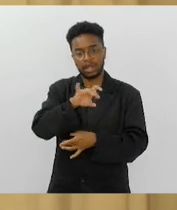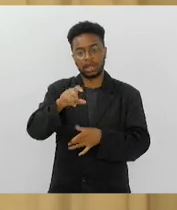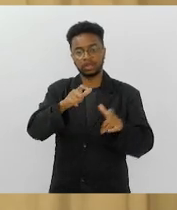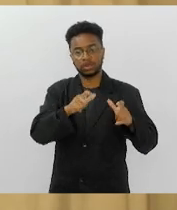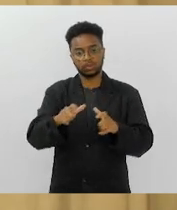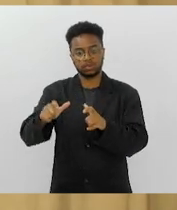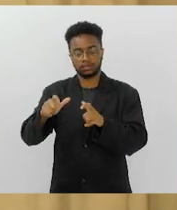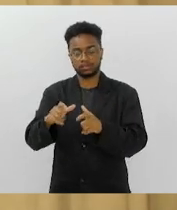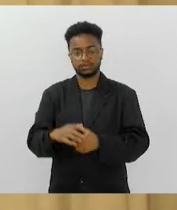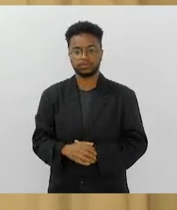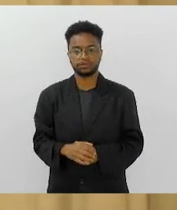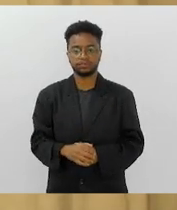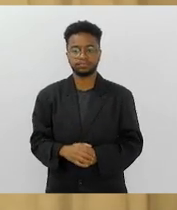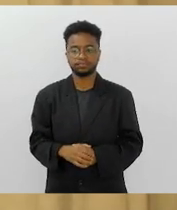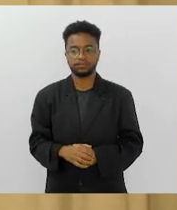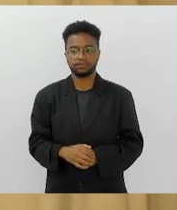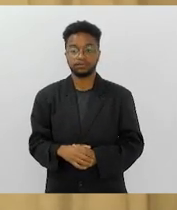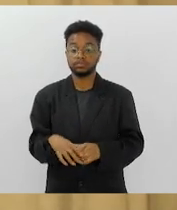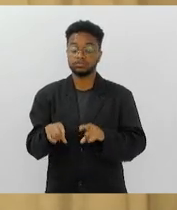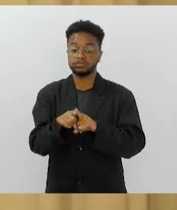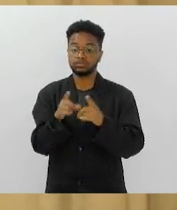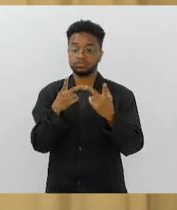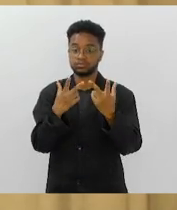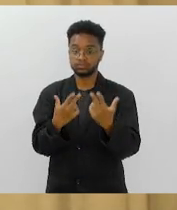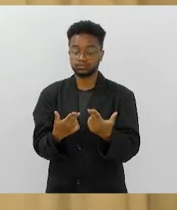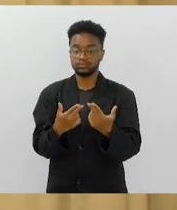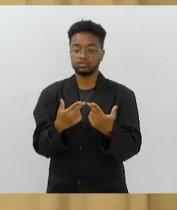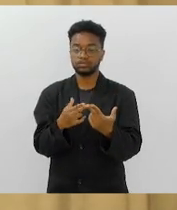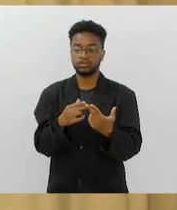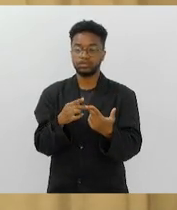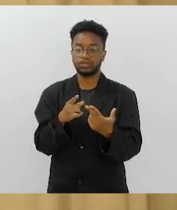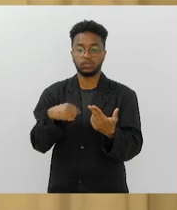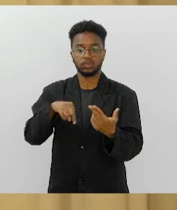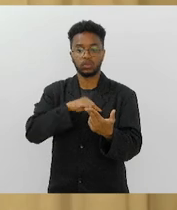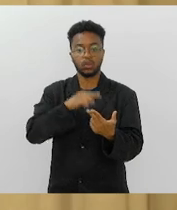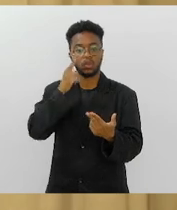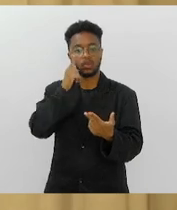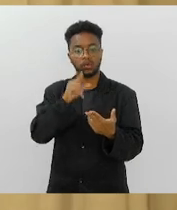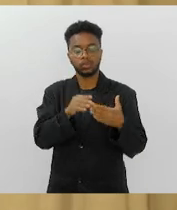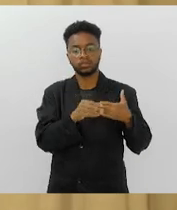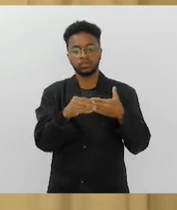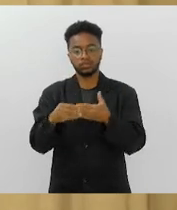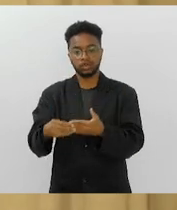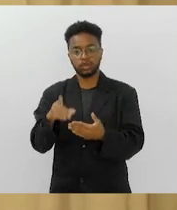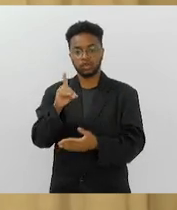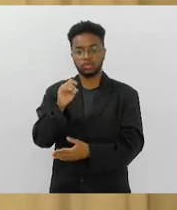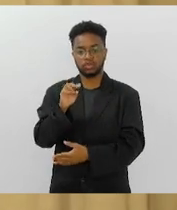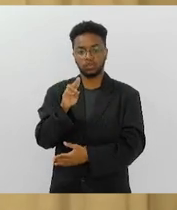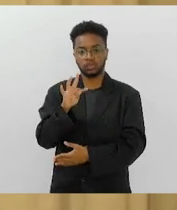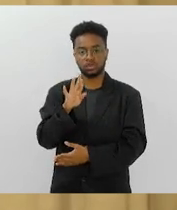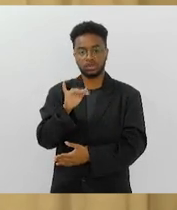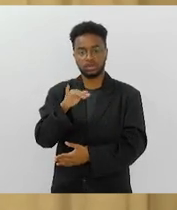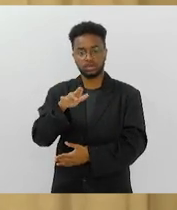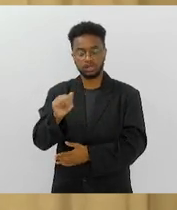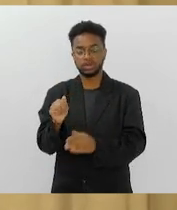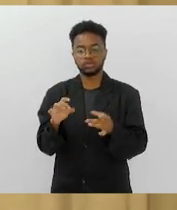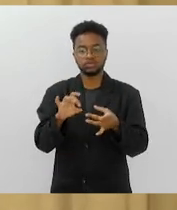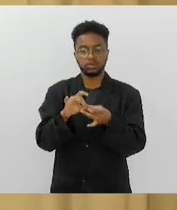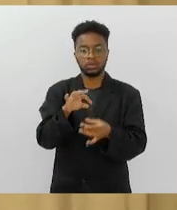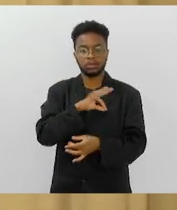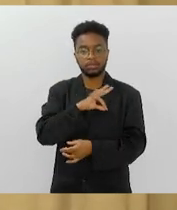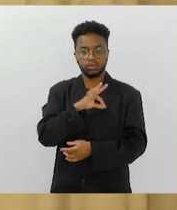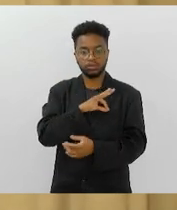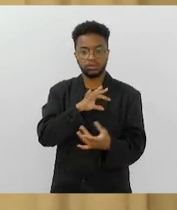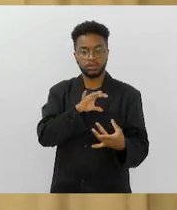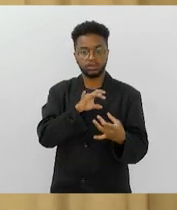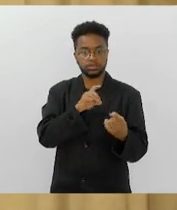batalhão. Da mesma forma, nós temos como direcionar essa doutrina de polícia comunitária, de polícia de aproximação,